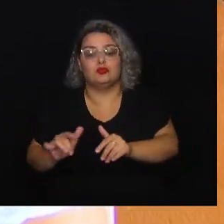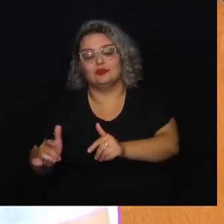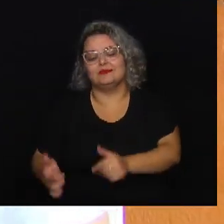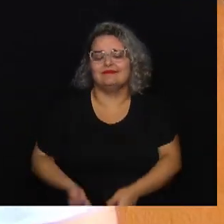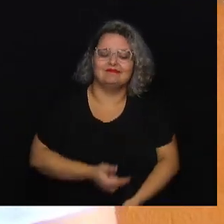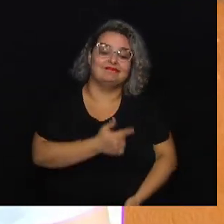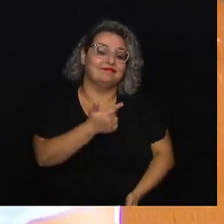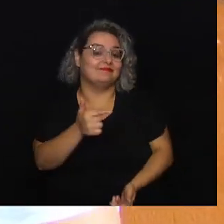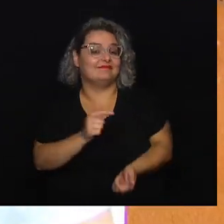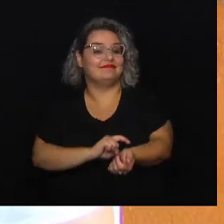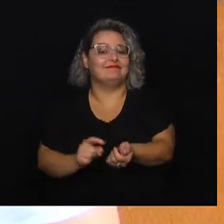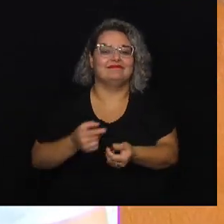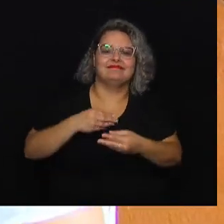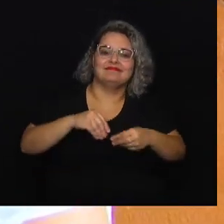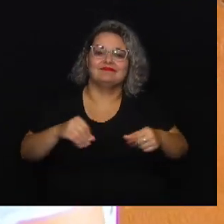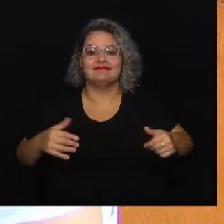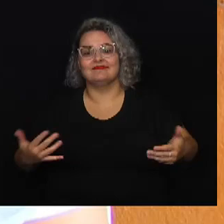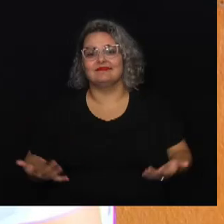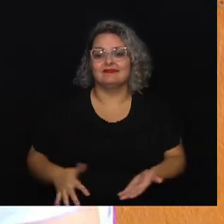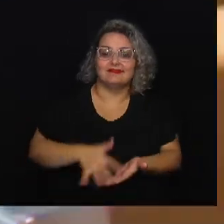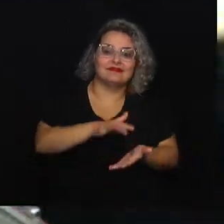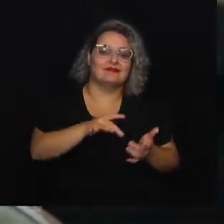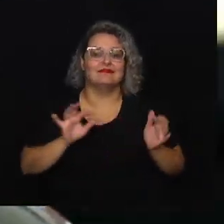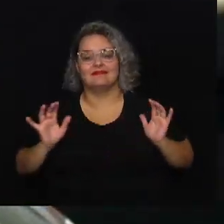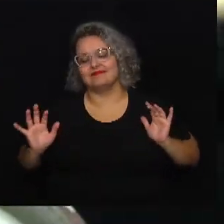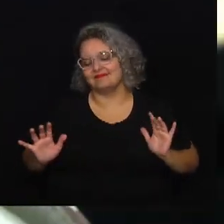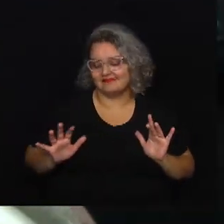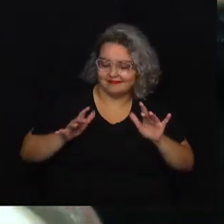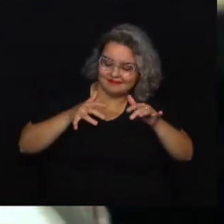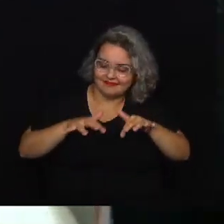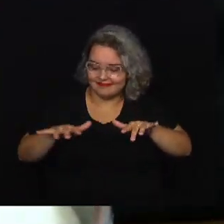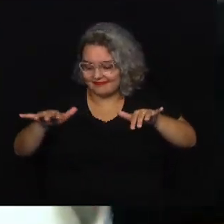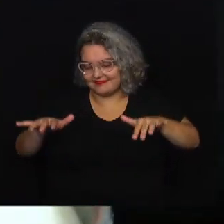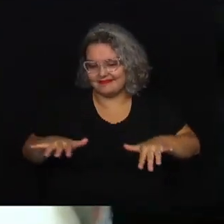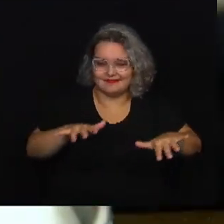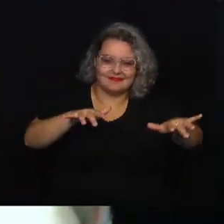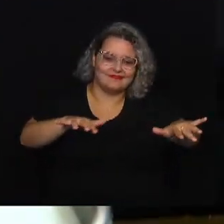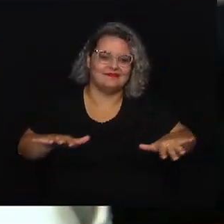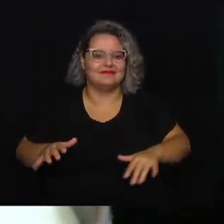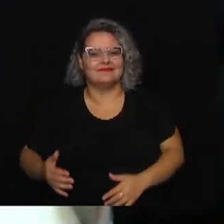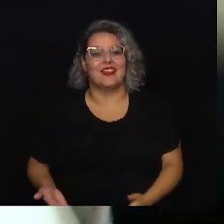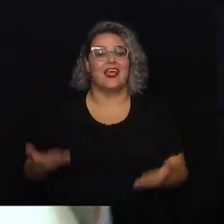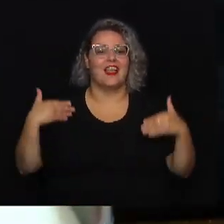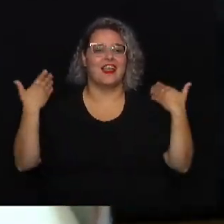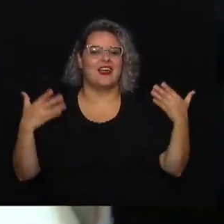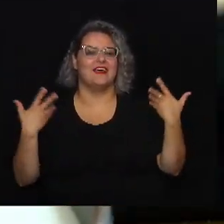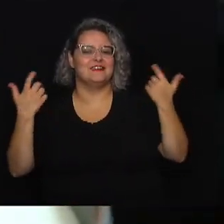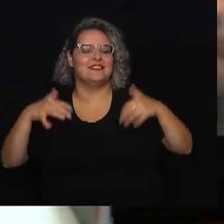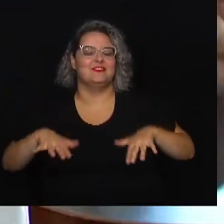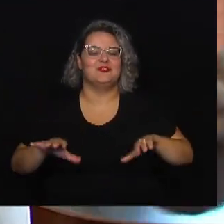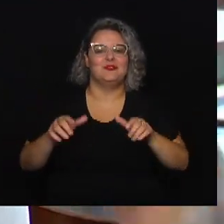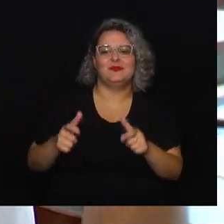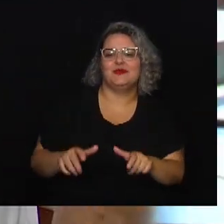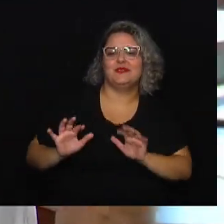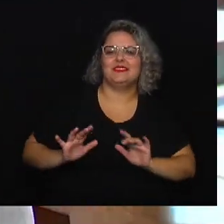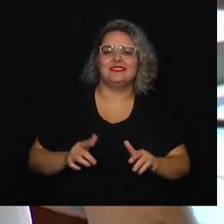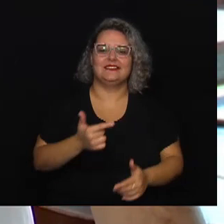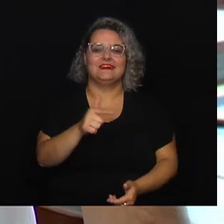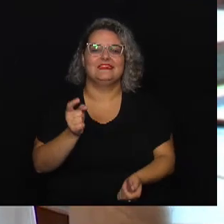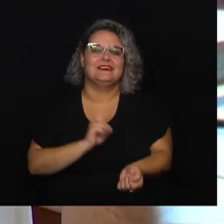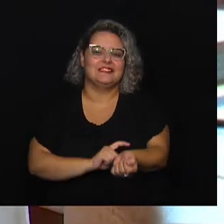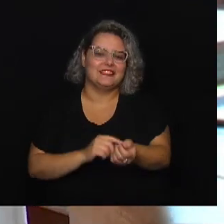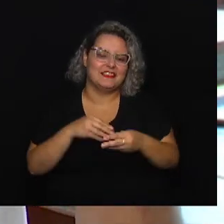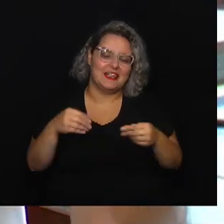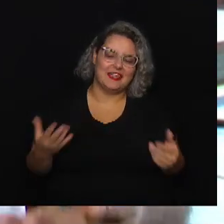É carnaval e meu samba incendeia. A minha vila é nem sangue nem areia. Fabinho